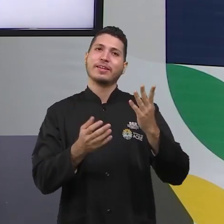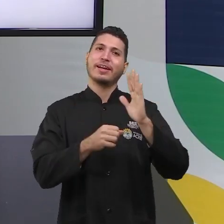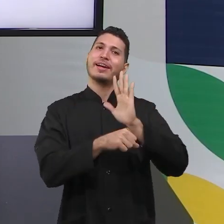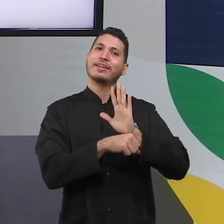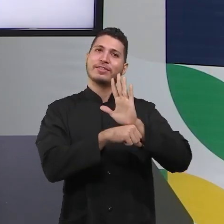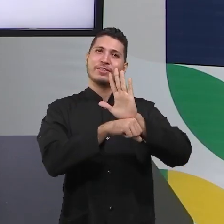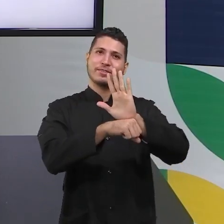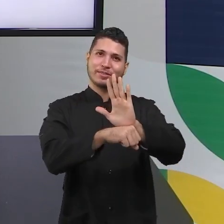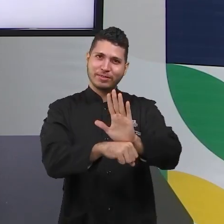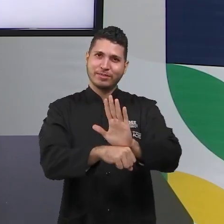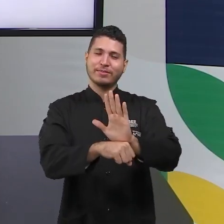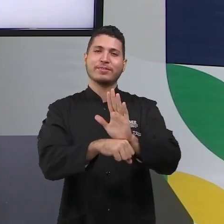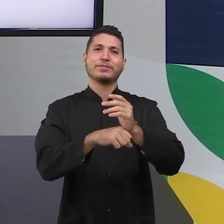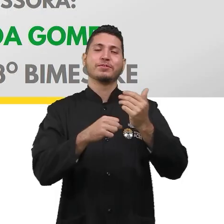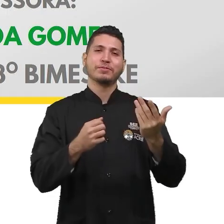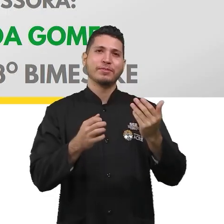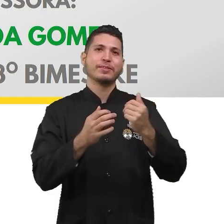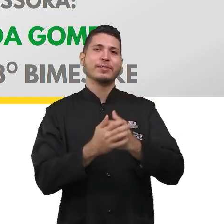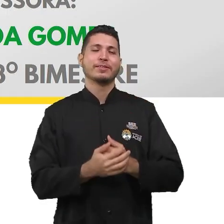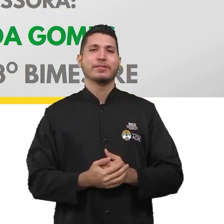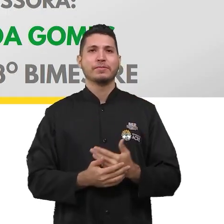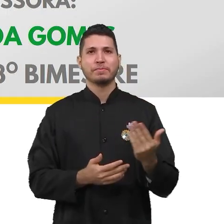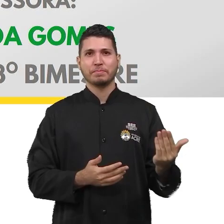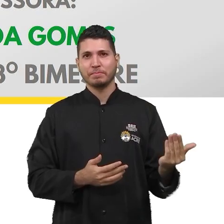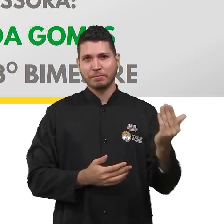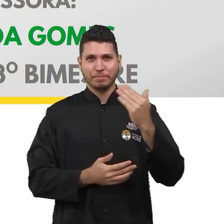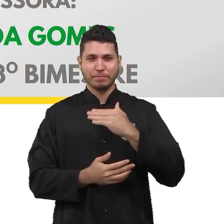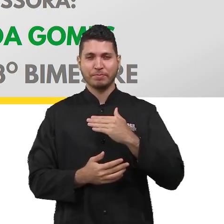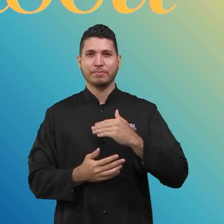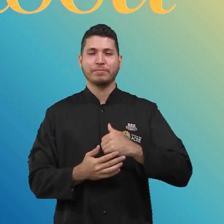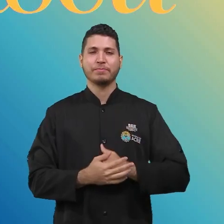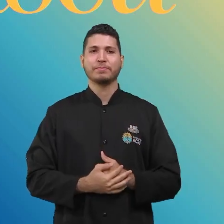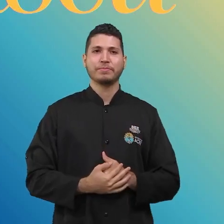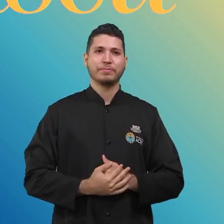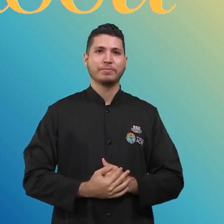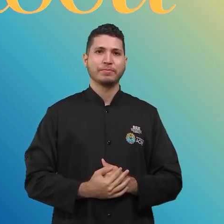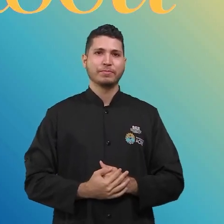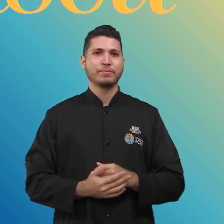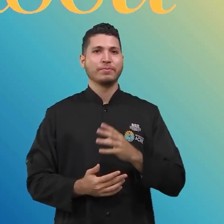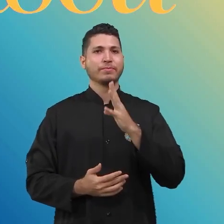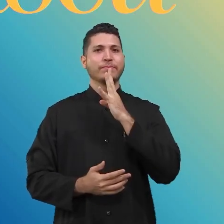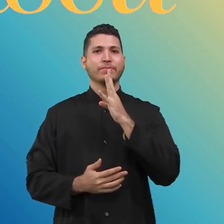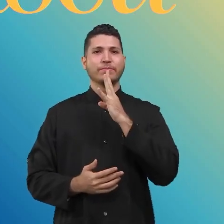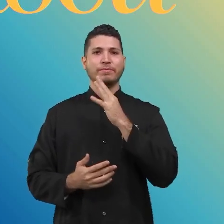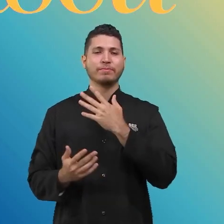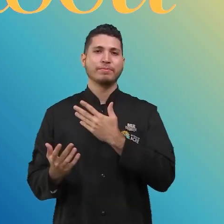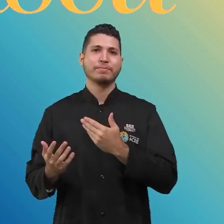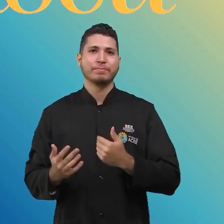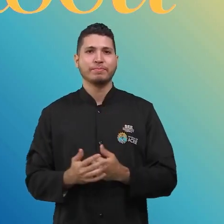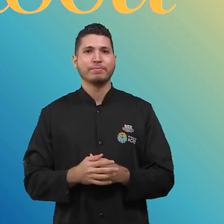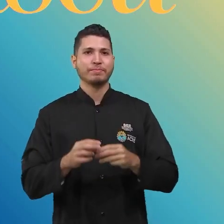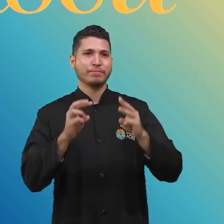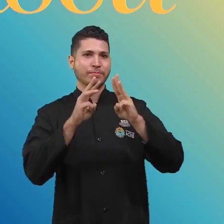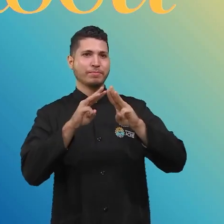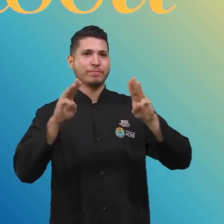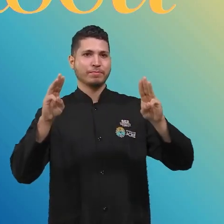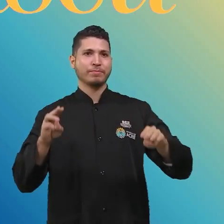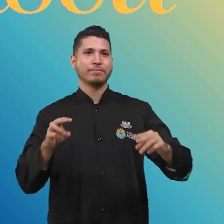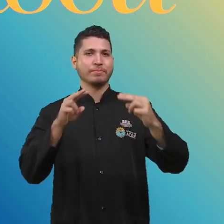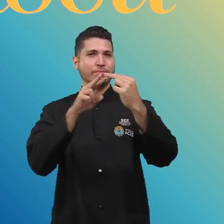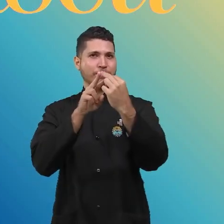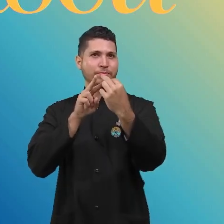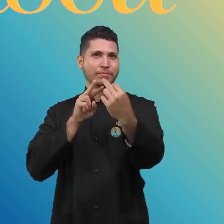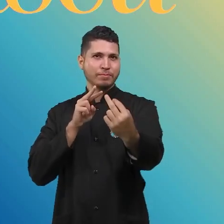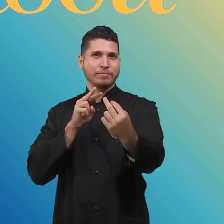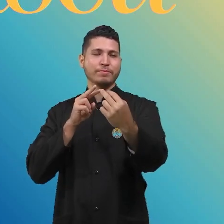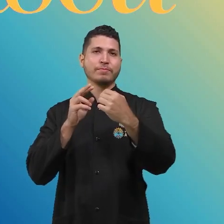ao conhecimento. Vamos então para a nossa tela para você conhecer e saber se você já visitou um museu